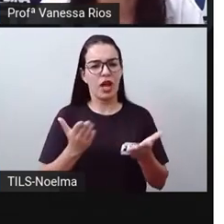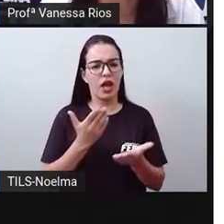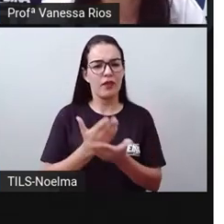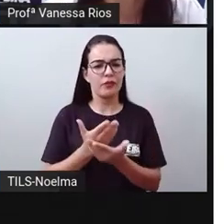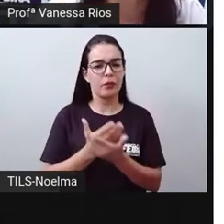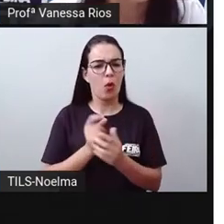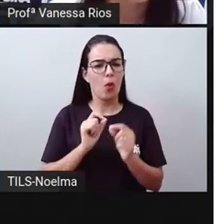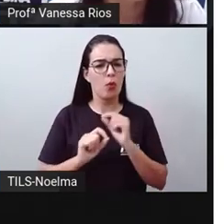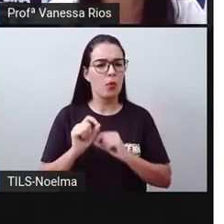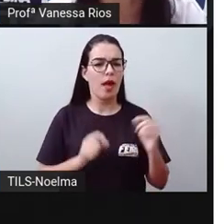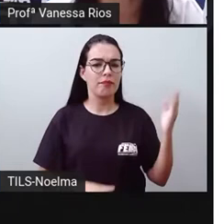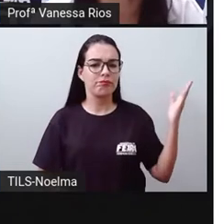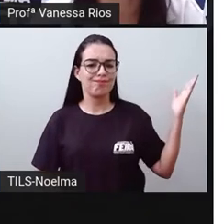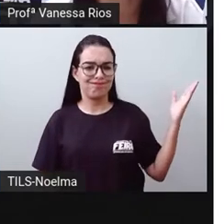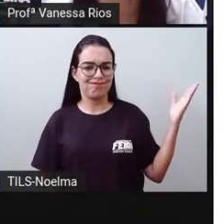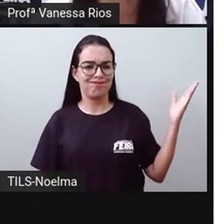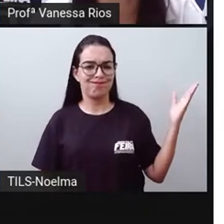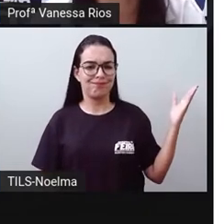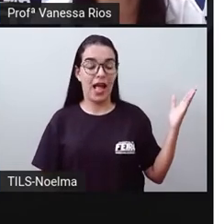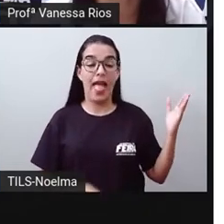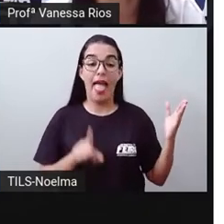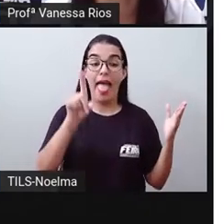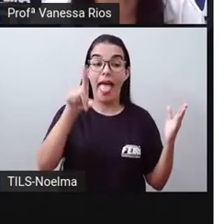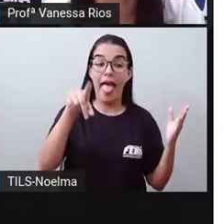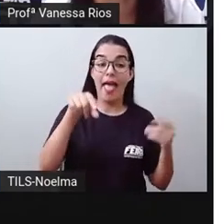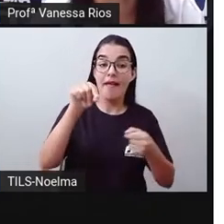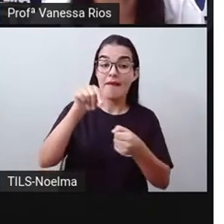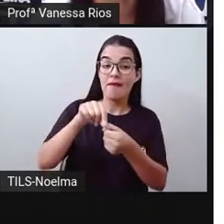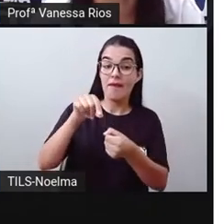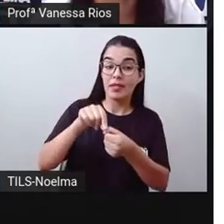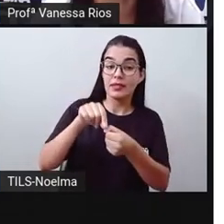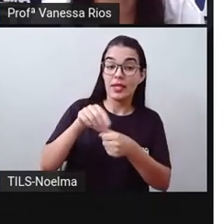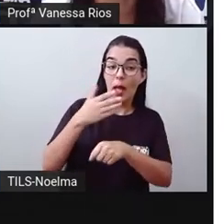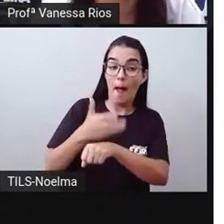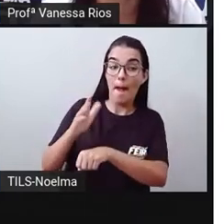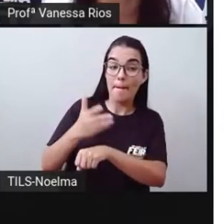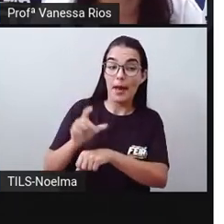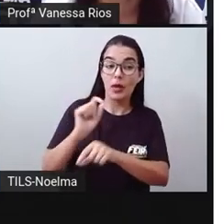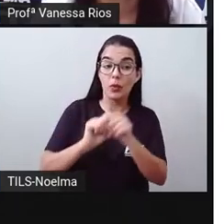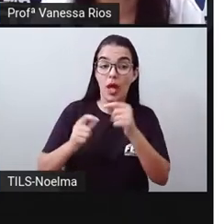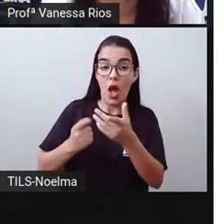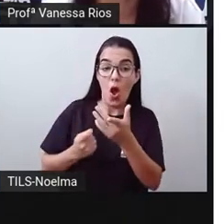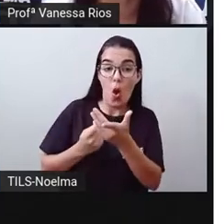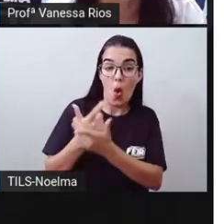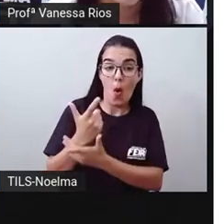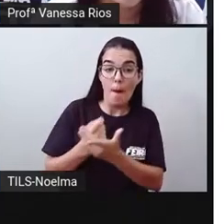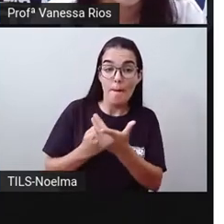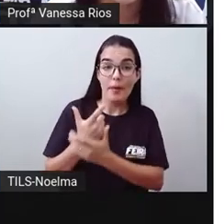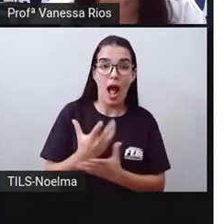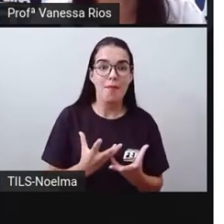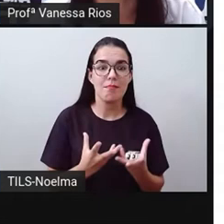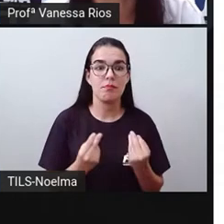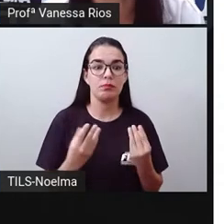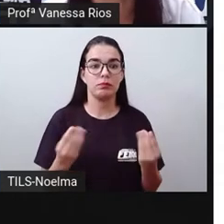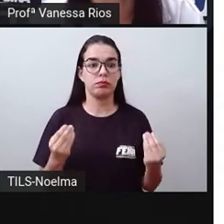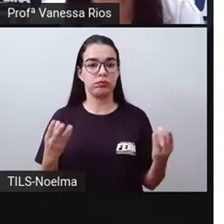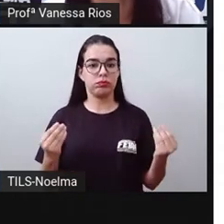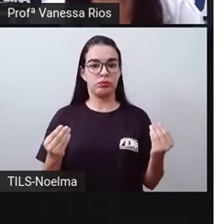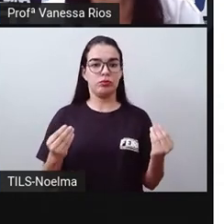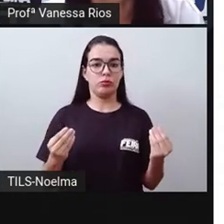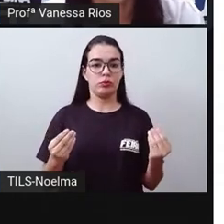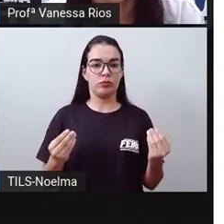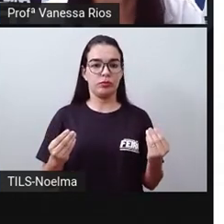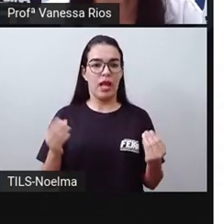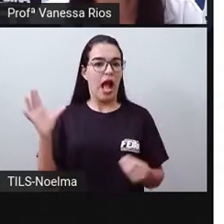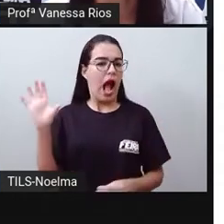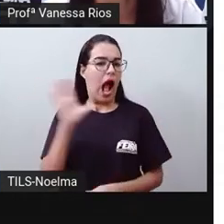que consumismo, né, é o ato, o efeito ou prática de consumir, de comprar em